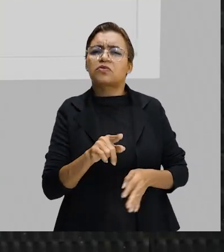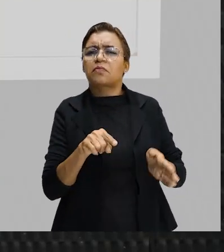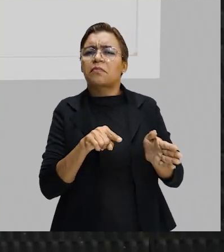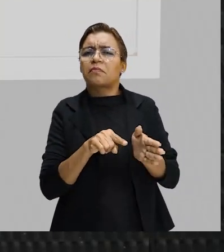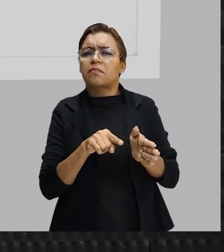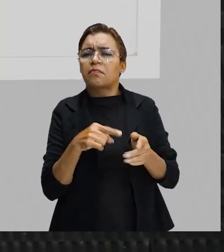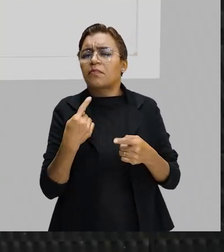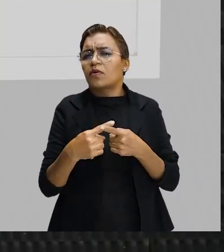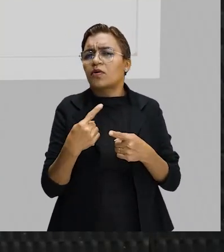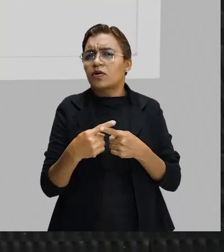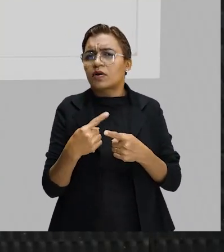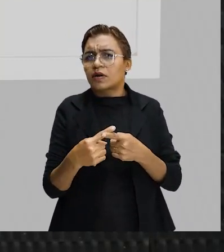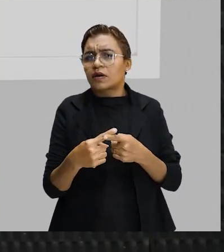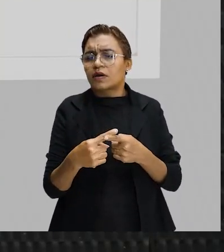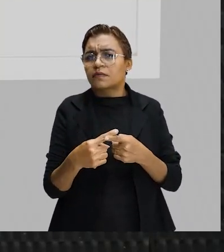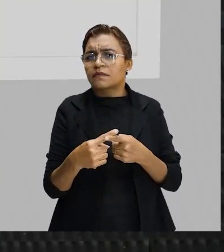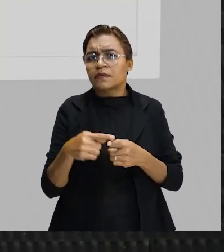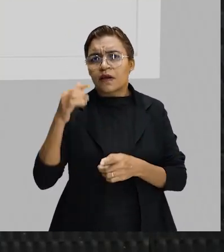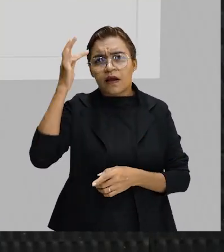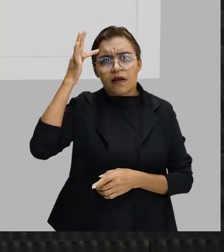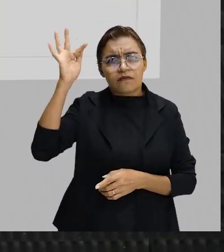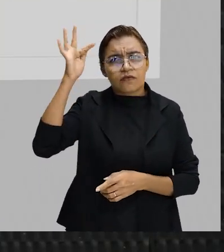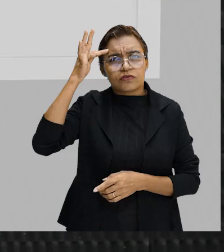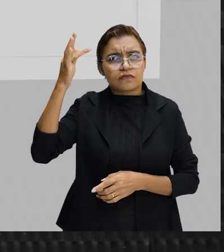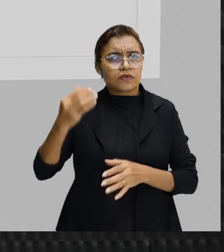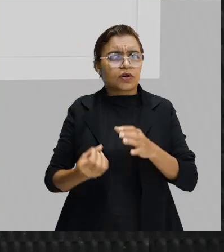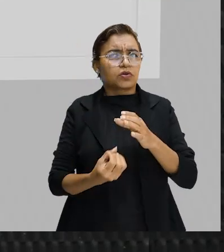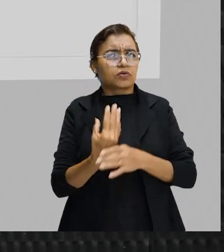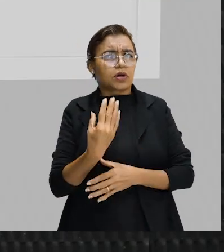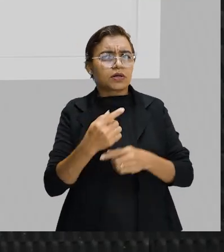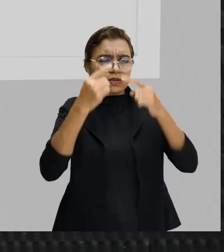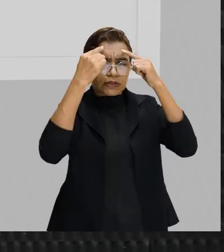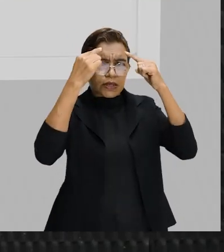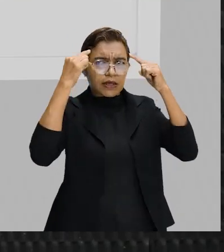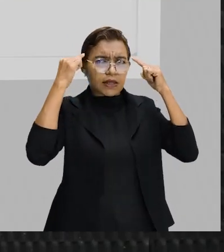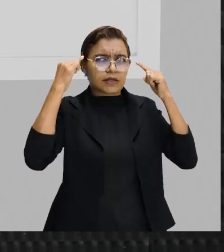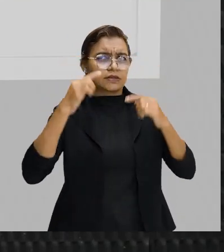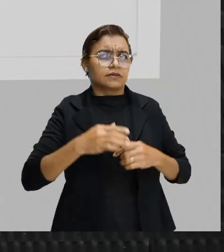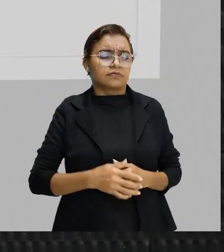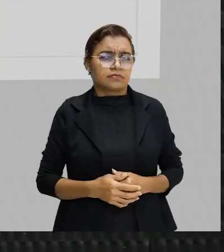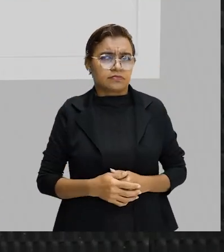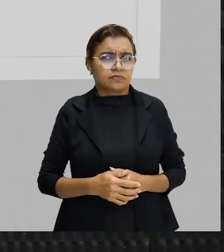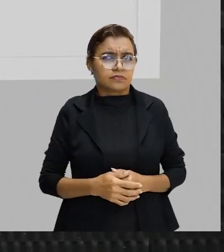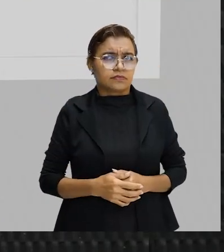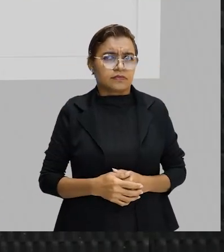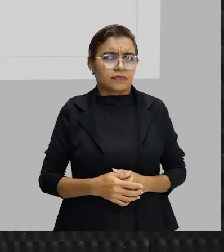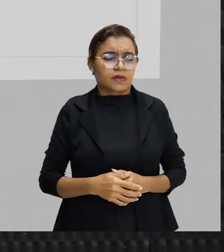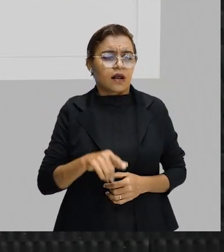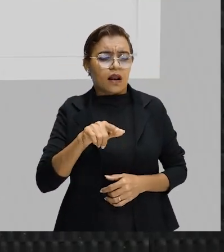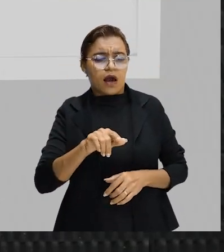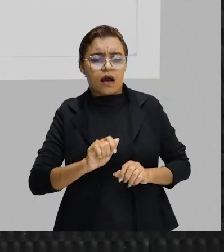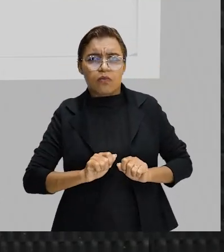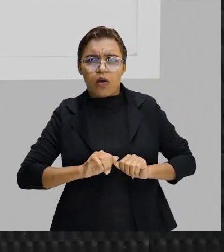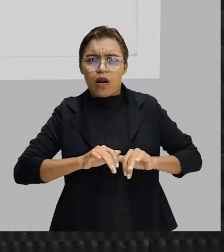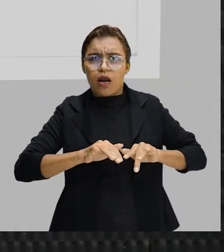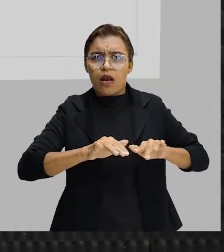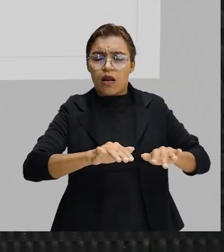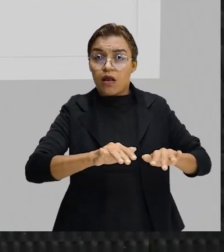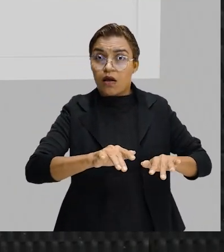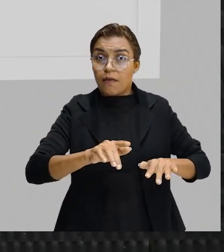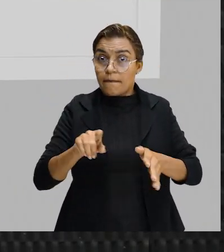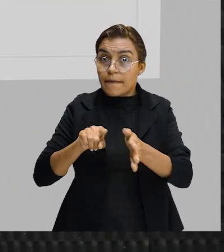não nasce na Hélade ou na Grécia? E é lá que ela floresce com muita força? Bom, essa